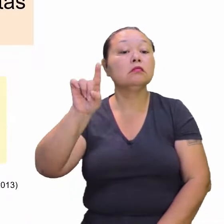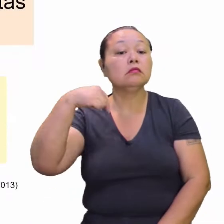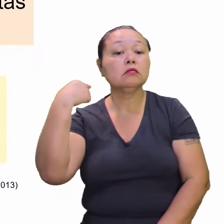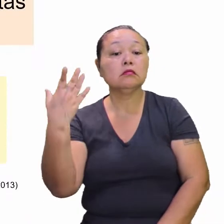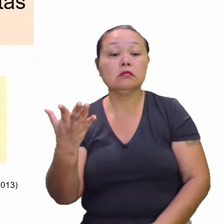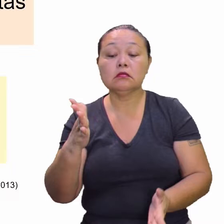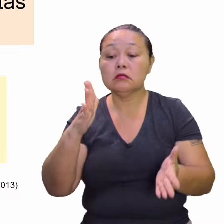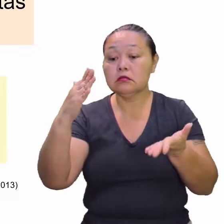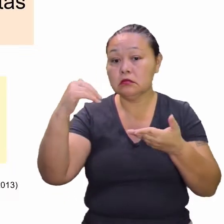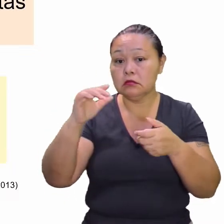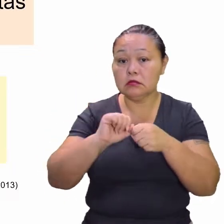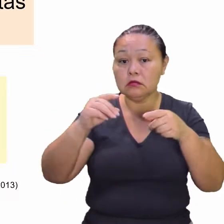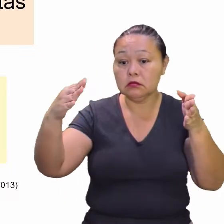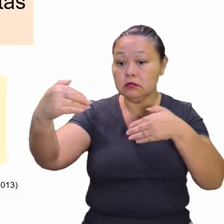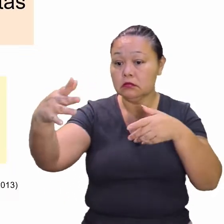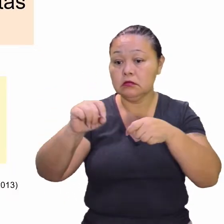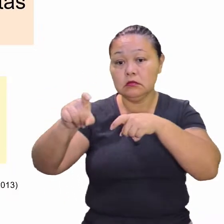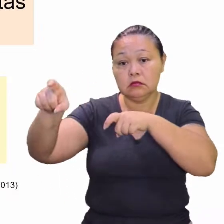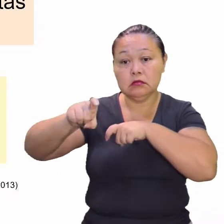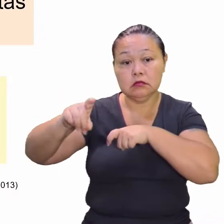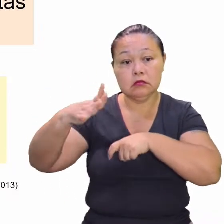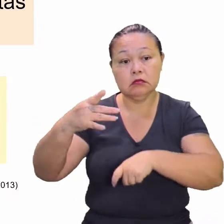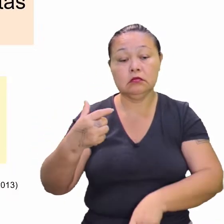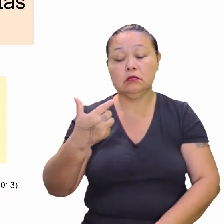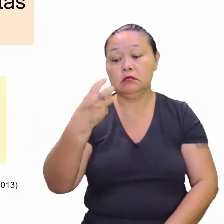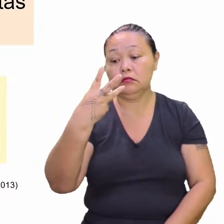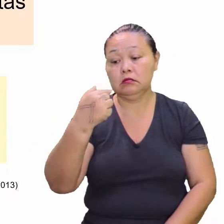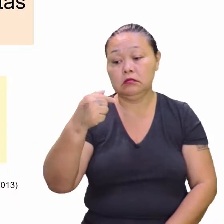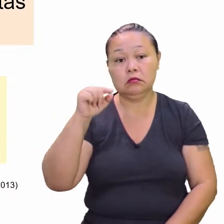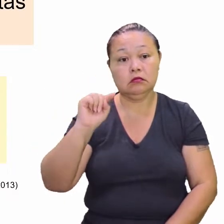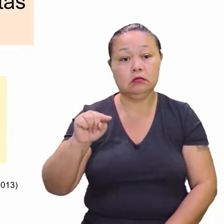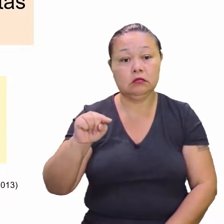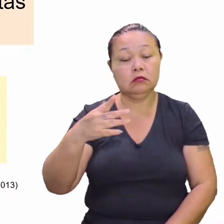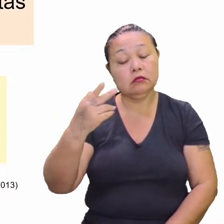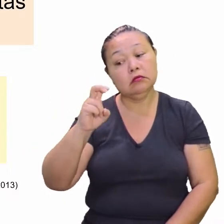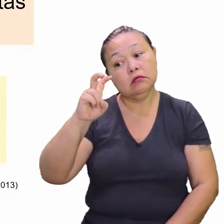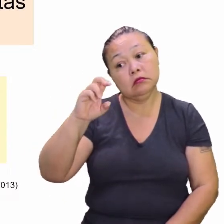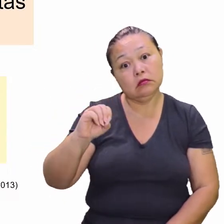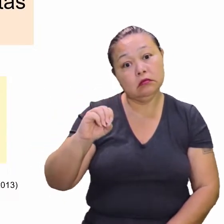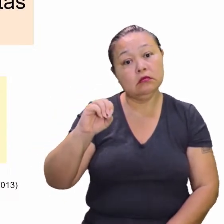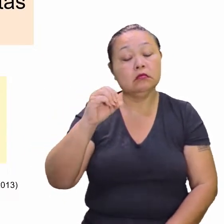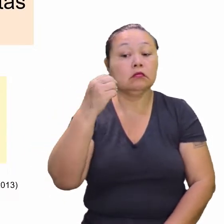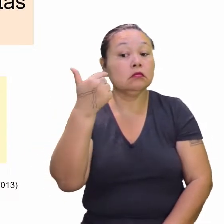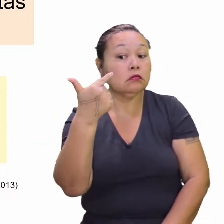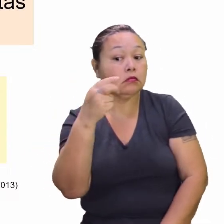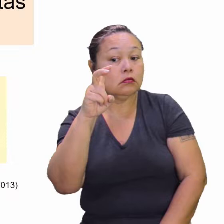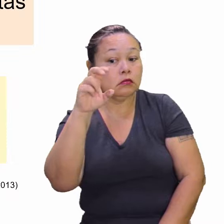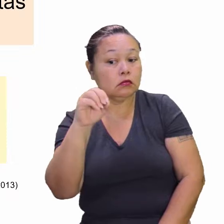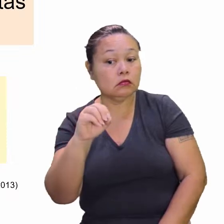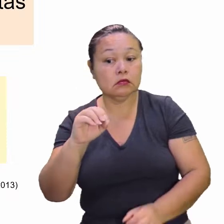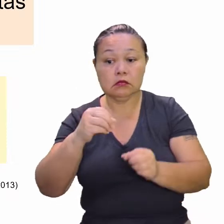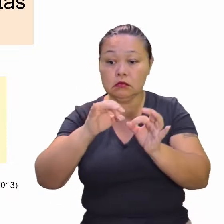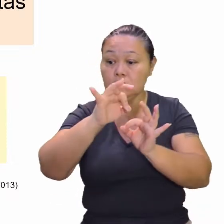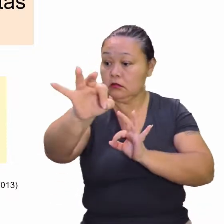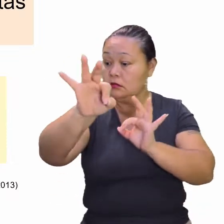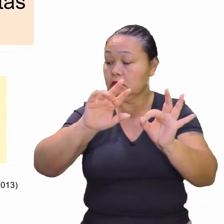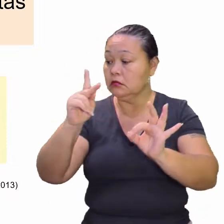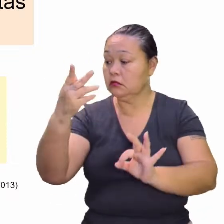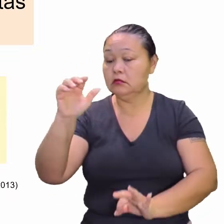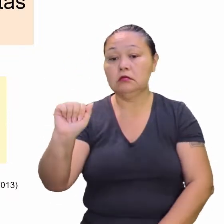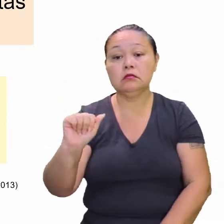Nas pequenas e médias propriedades rurais, cerca de 37 mil, entre 50 e 250